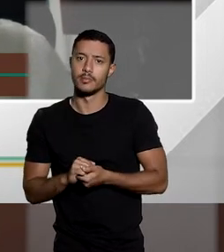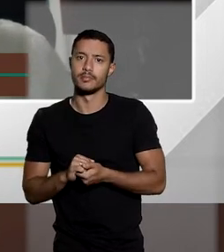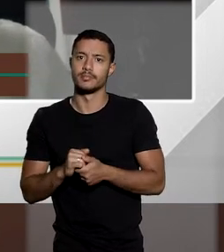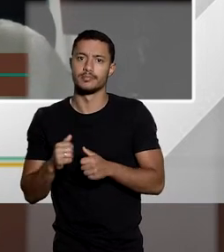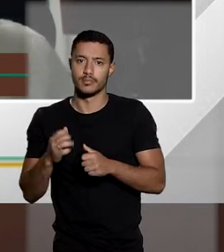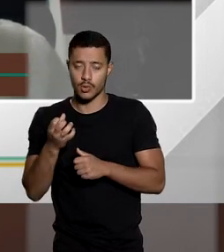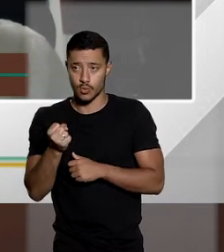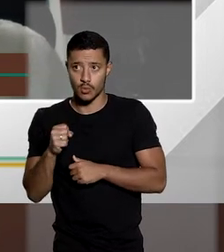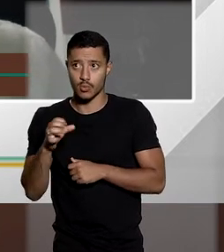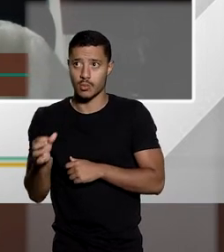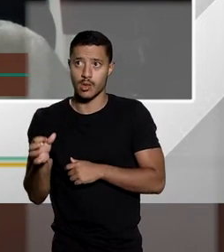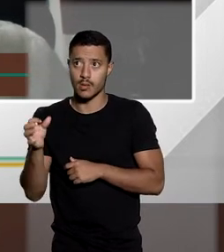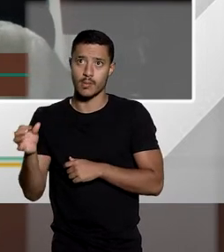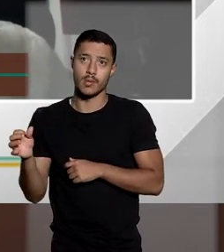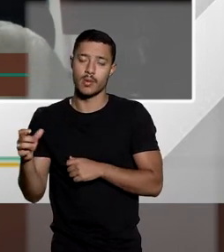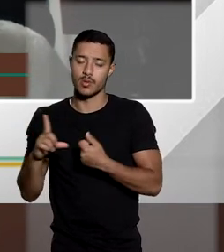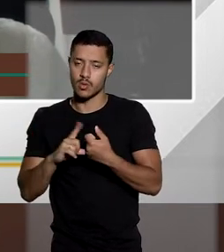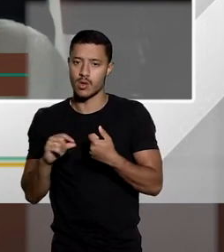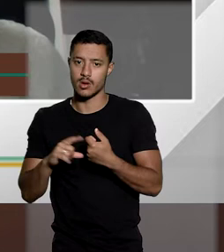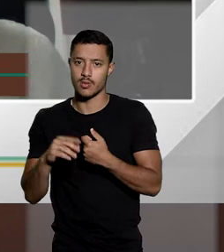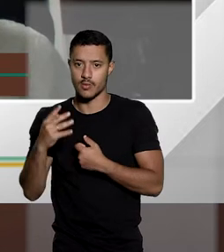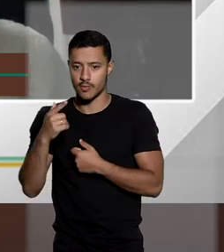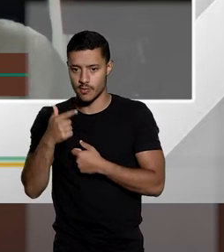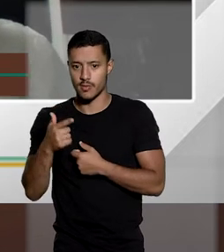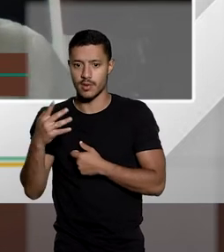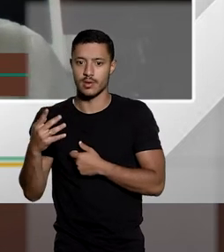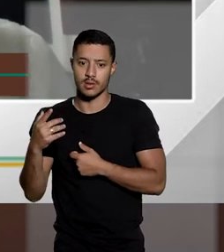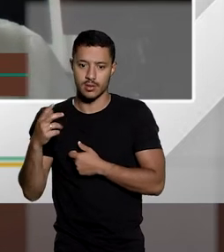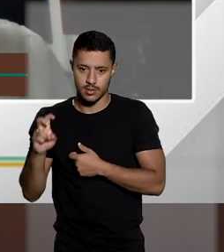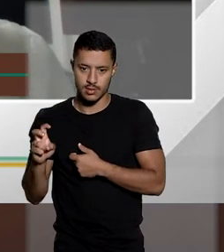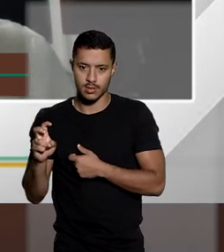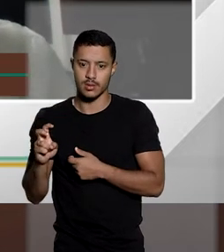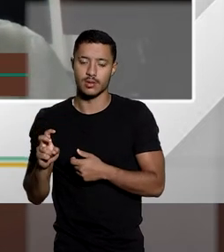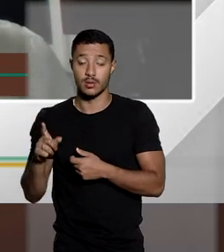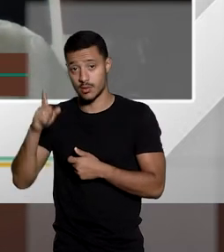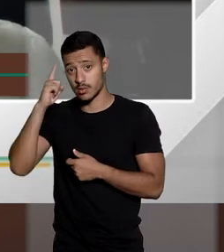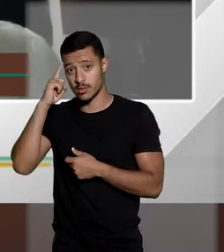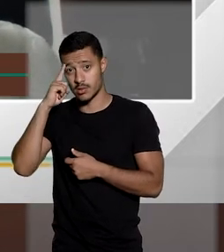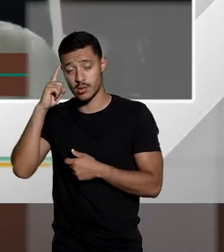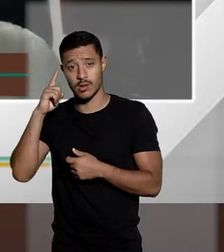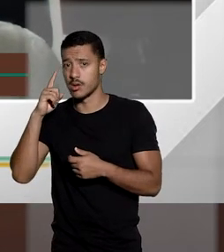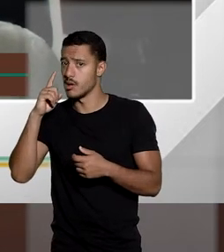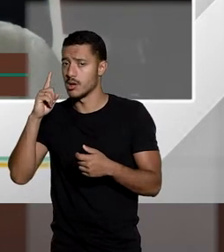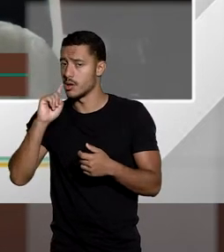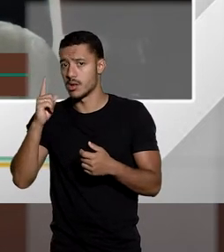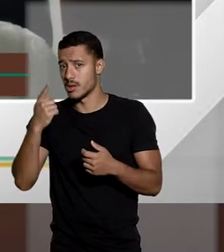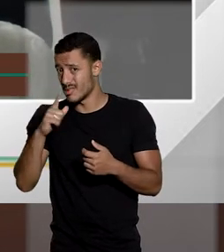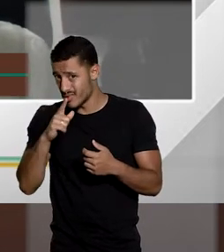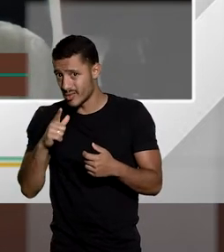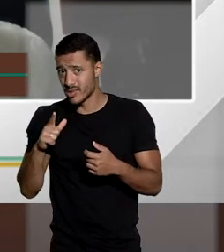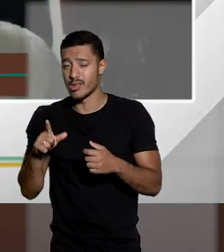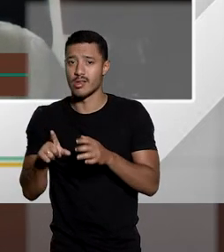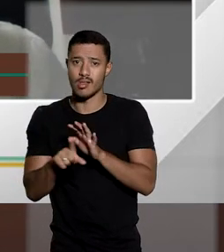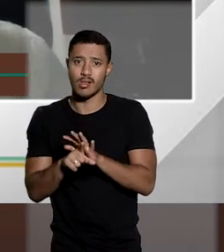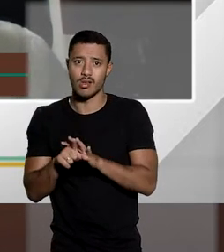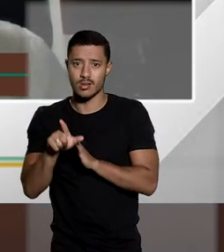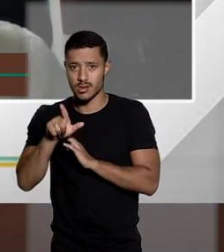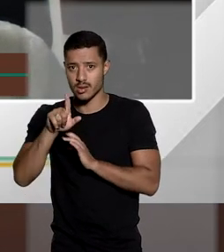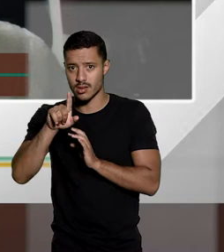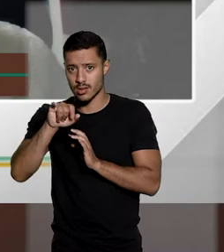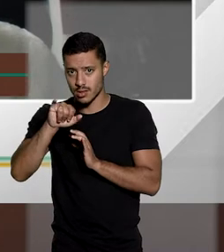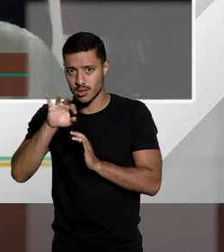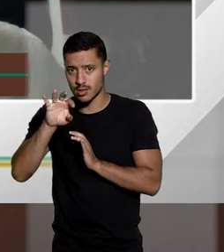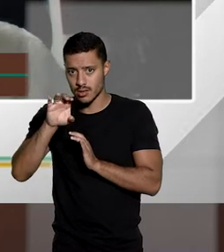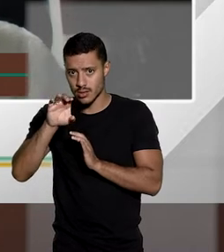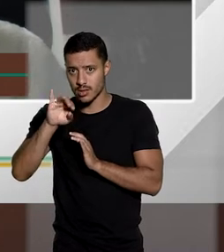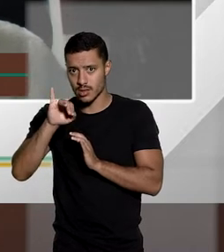no artigo 25, e são aquelas hipóteses de inexigibilidade de licitação, porque